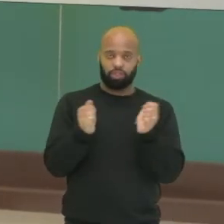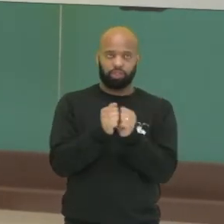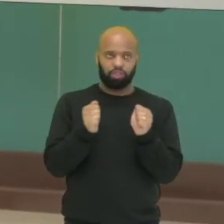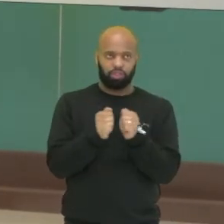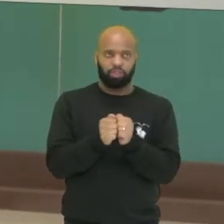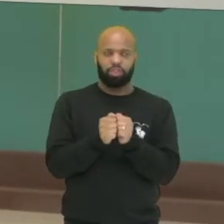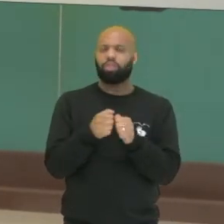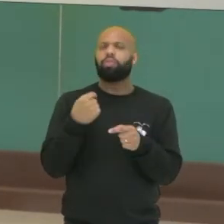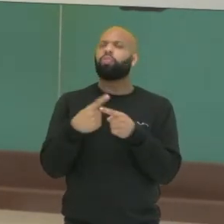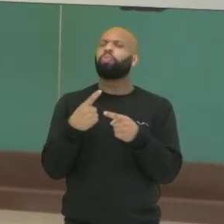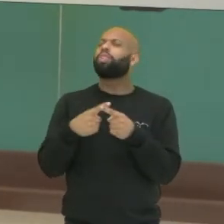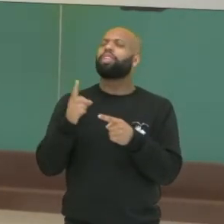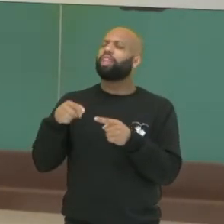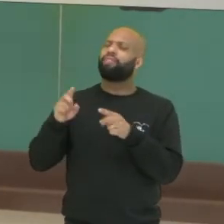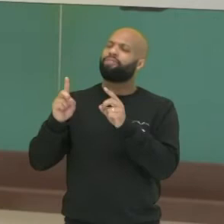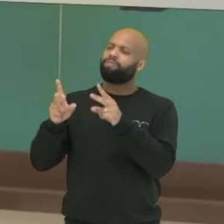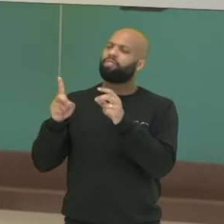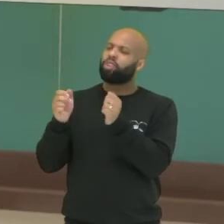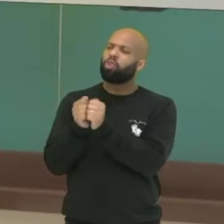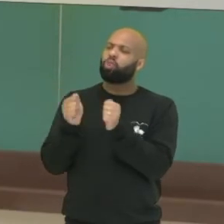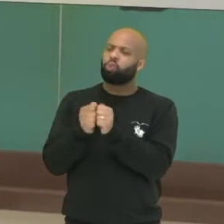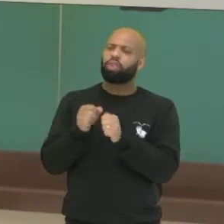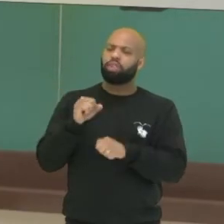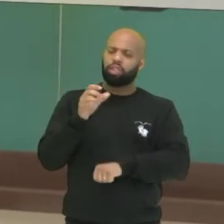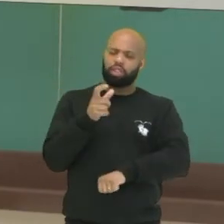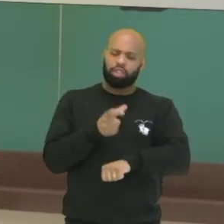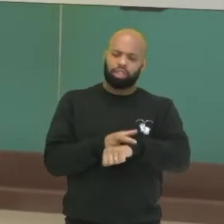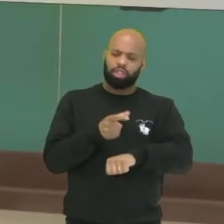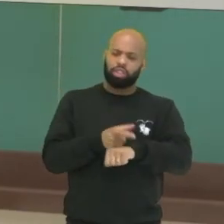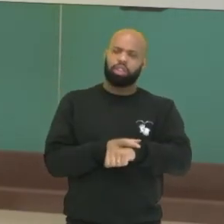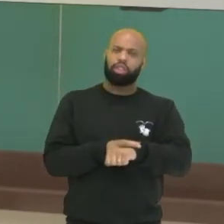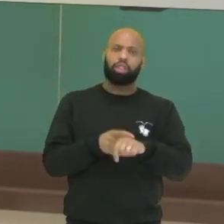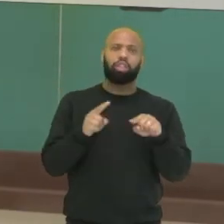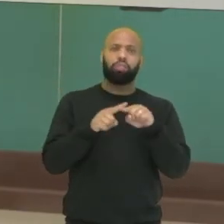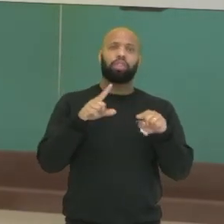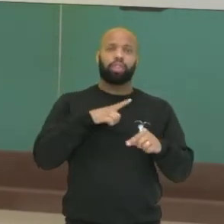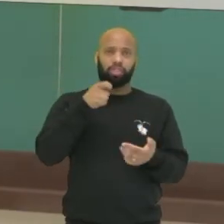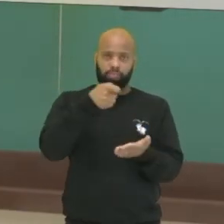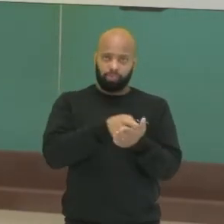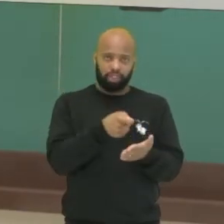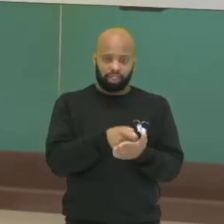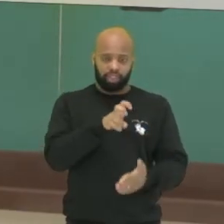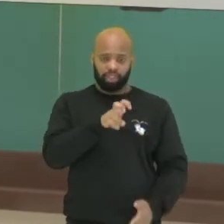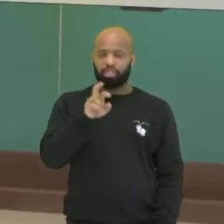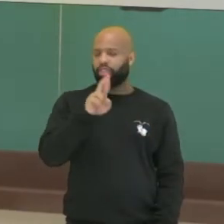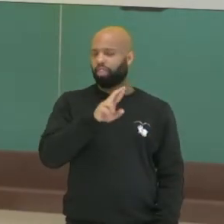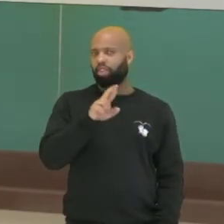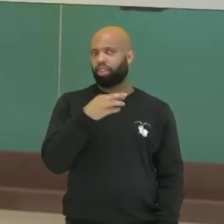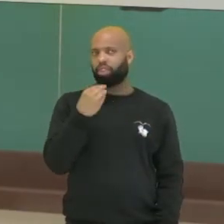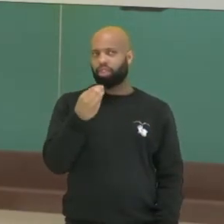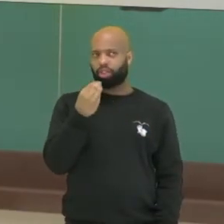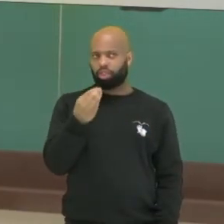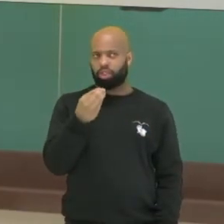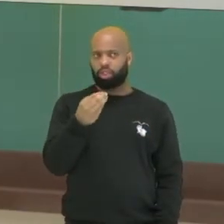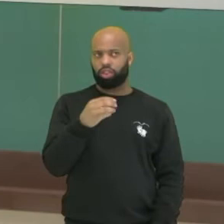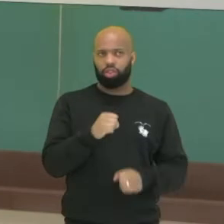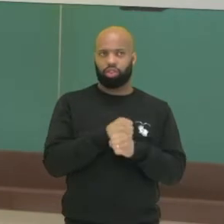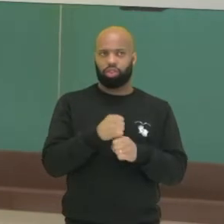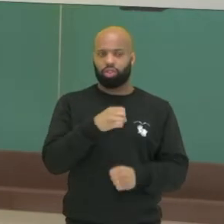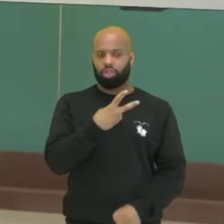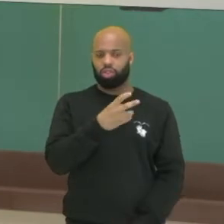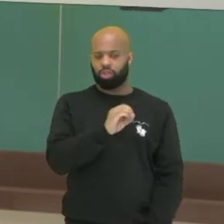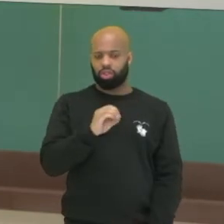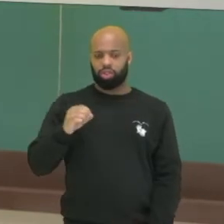se o relógio era brinde? Mas que brinde que é esse que você tem que pagar R$5? Lembrando que isso foi em 2007, hein? Lá em 2007. Você